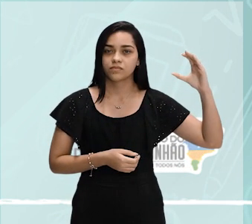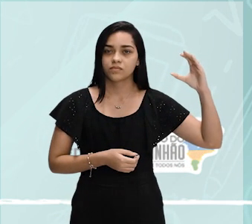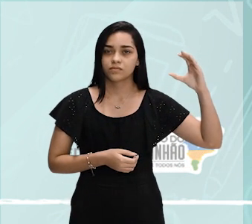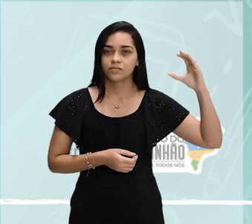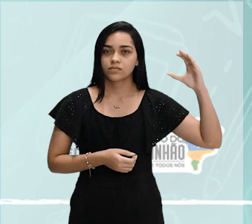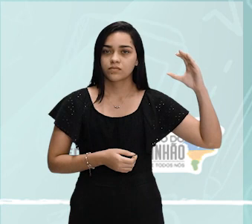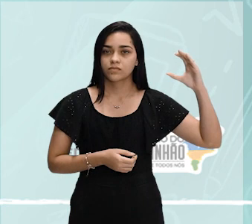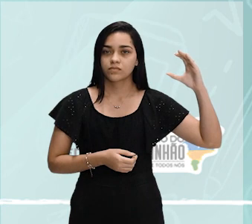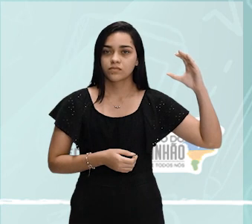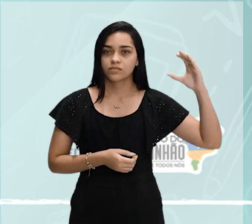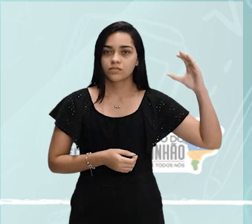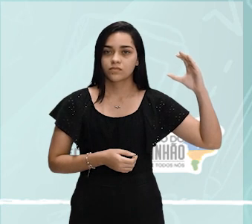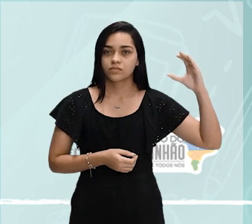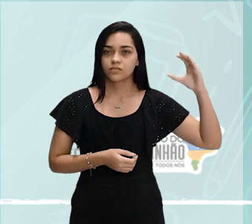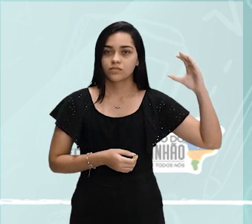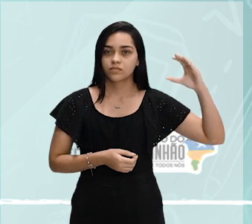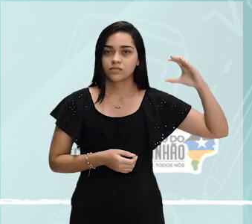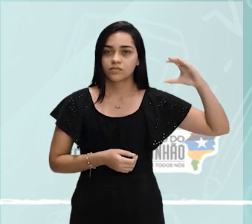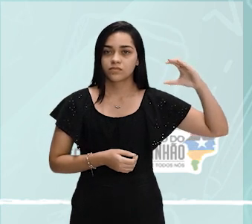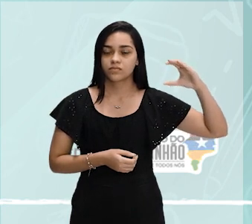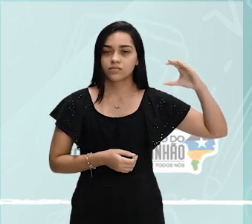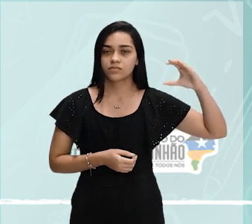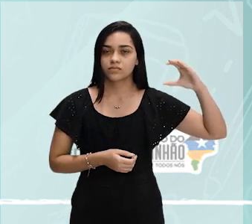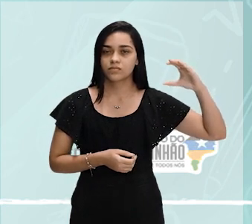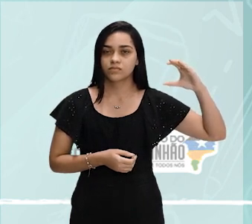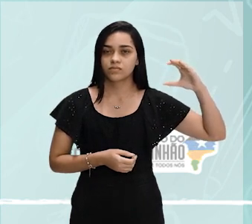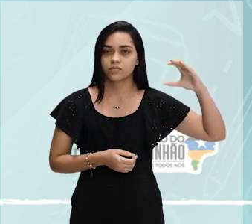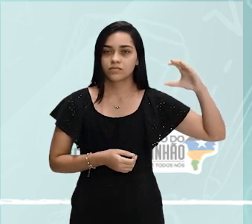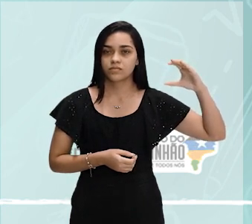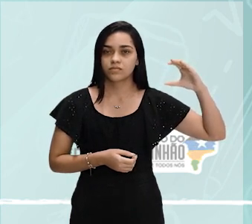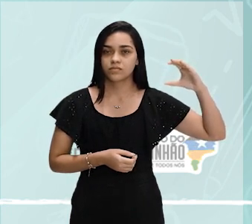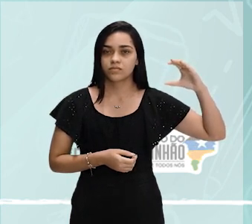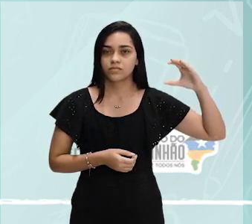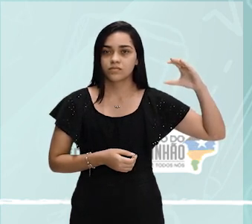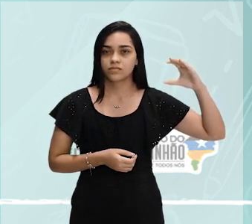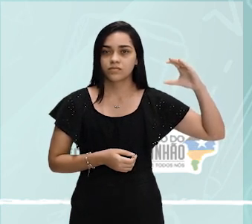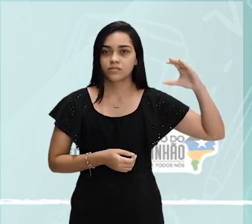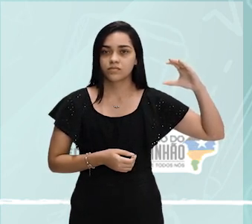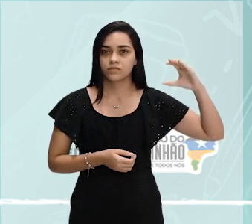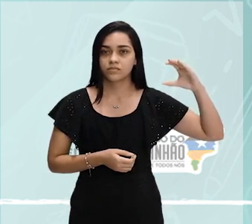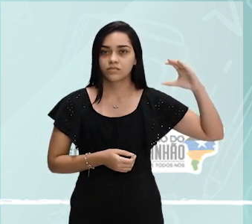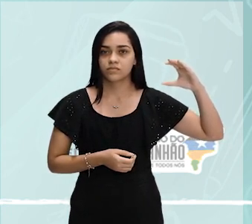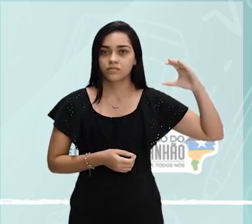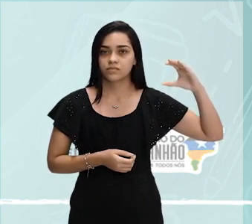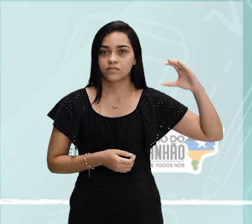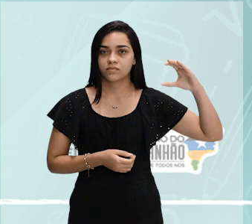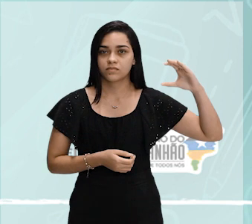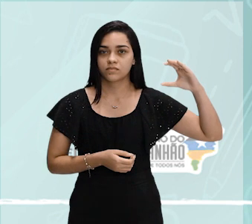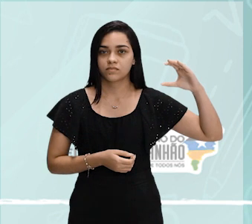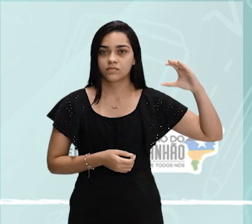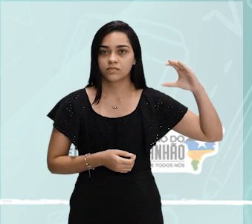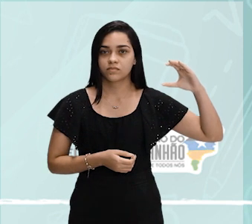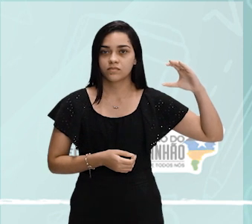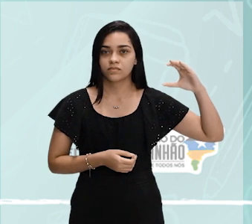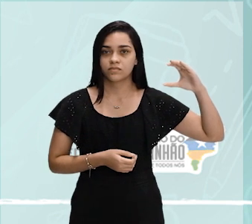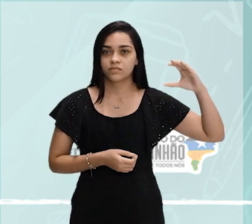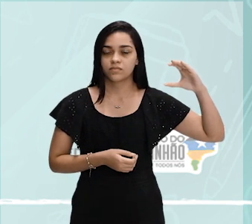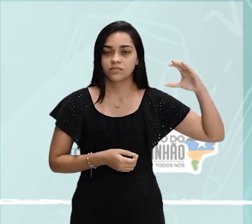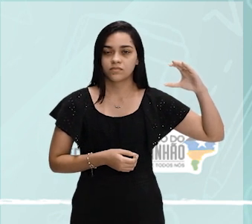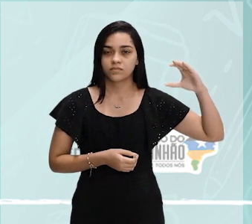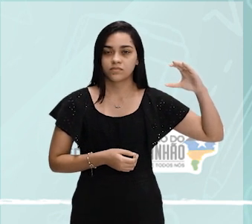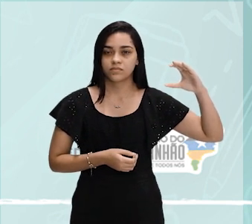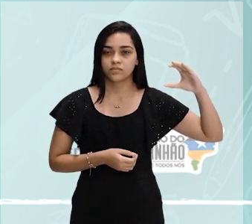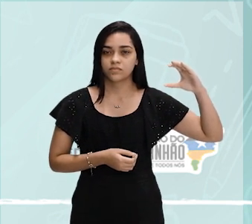Literatura intrinsecamente brasileira, linguagem direta, coloquial, livre das regras gramaticais, imagens